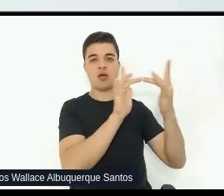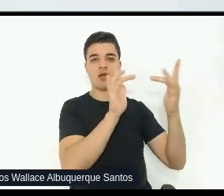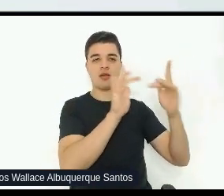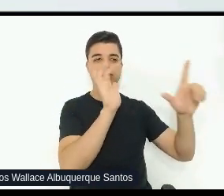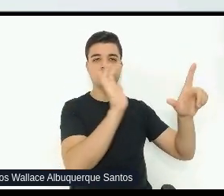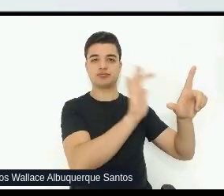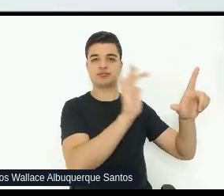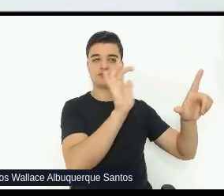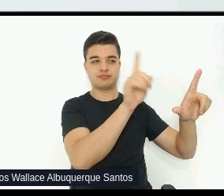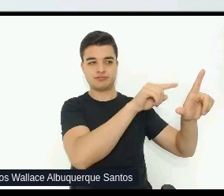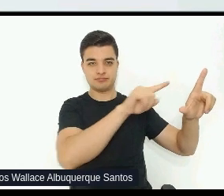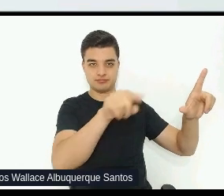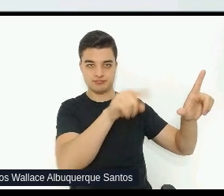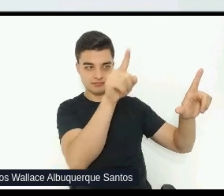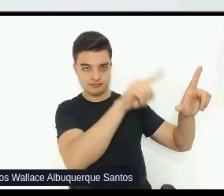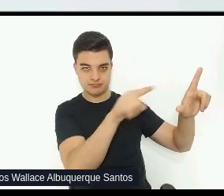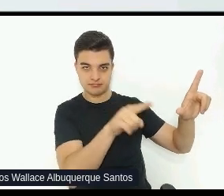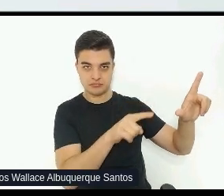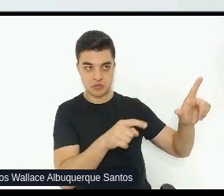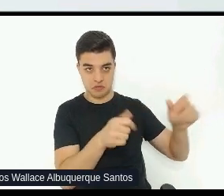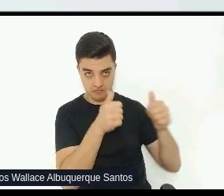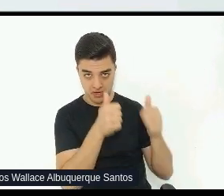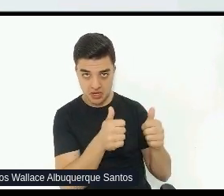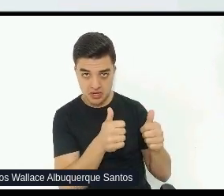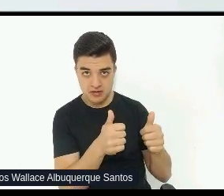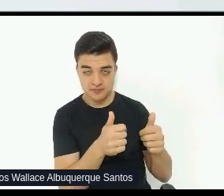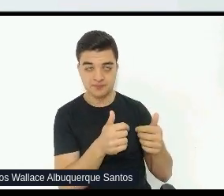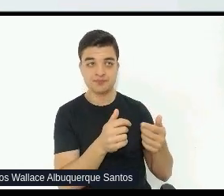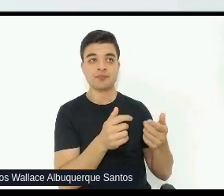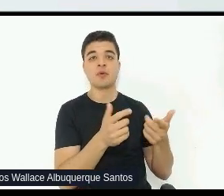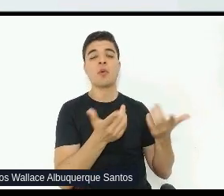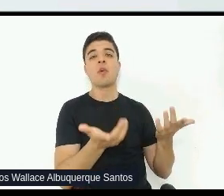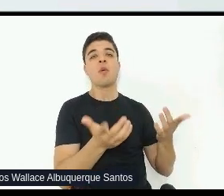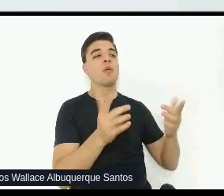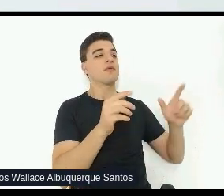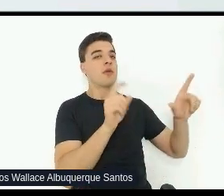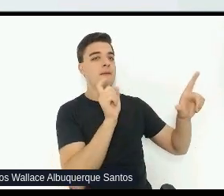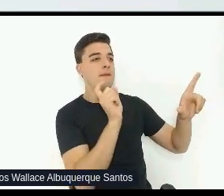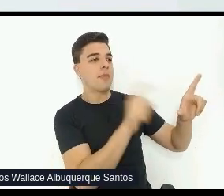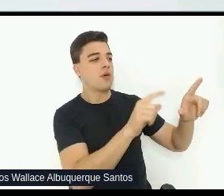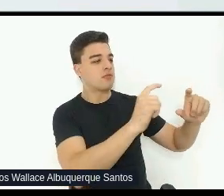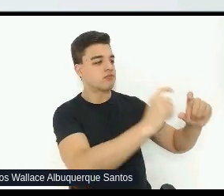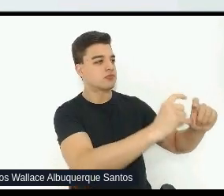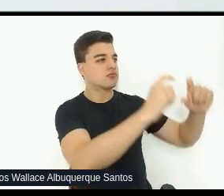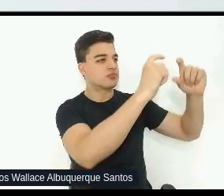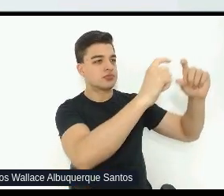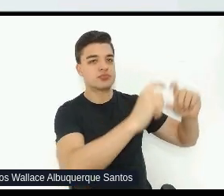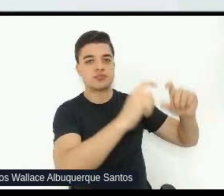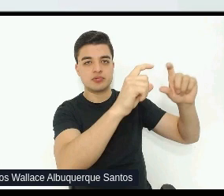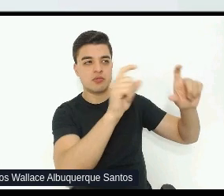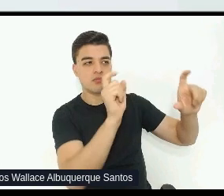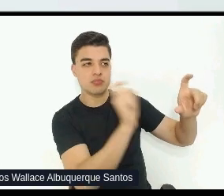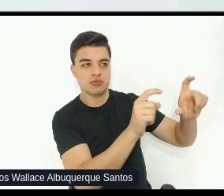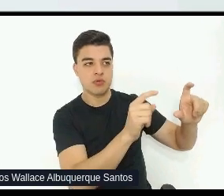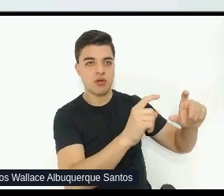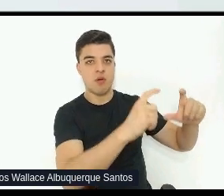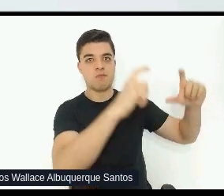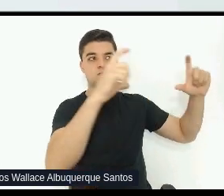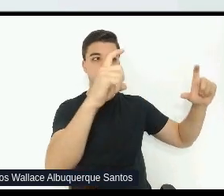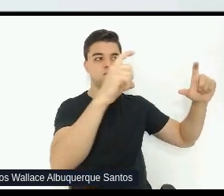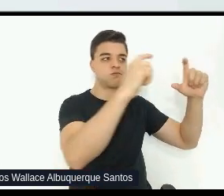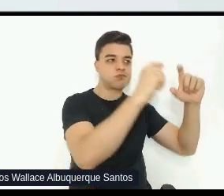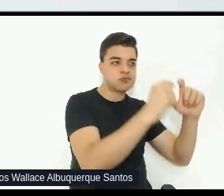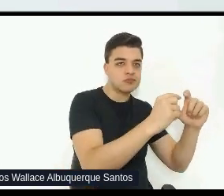o tamanho da área clicável, os gestos de acionamento. Então, por exemplo, se eu estou... às vezes a gente tem um celular